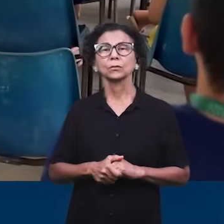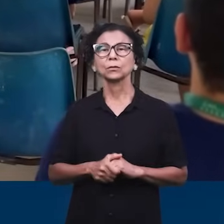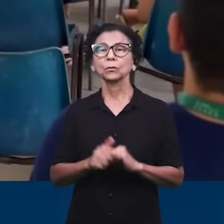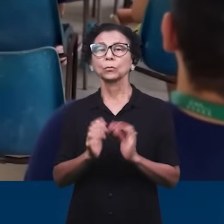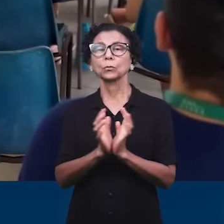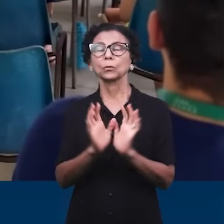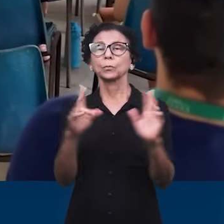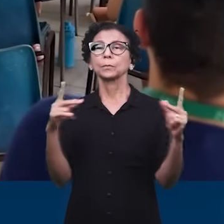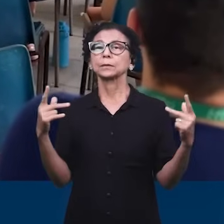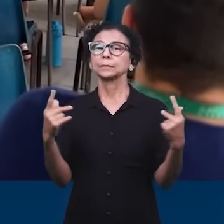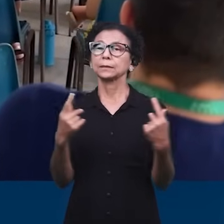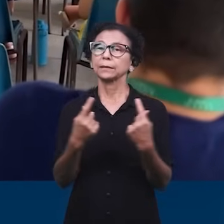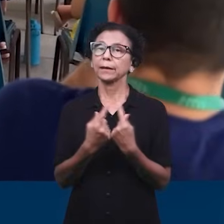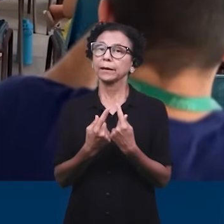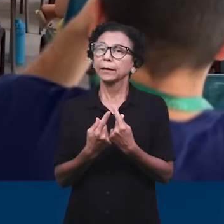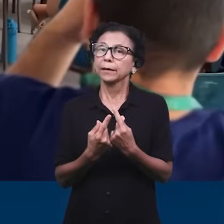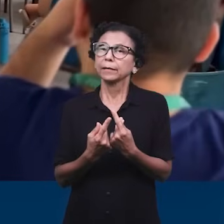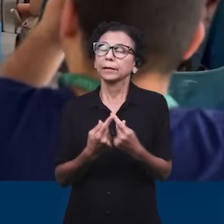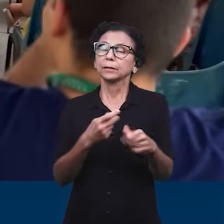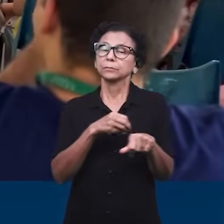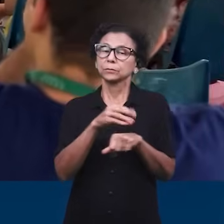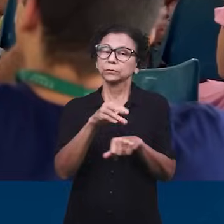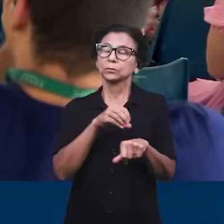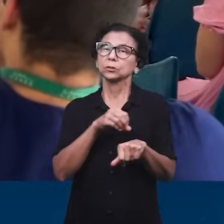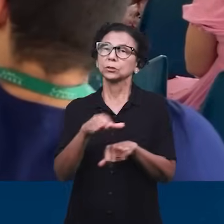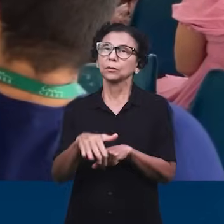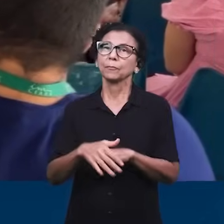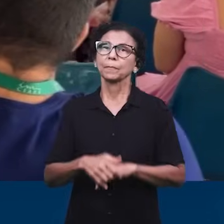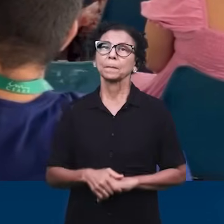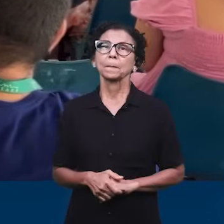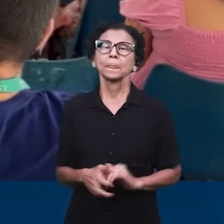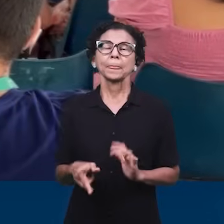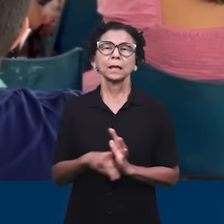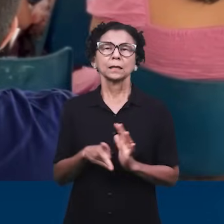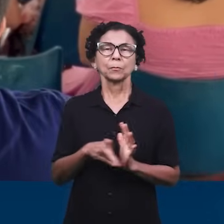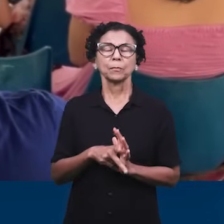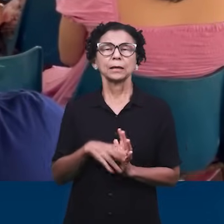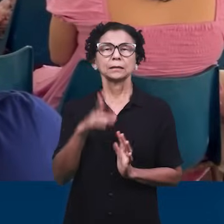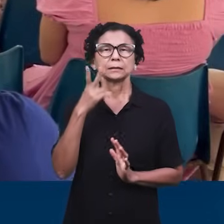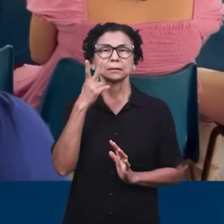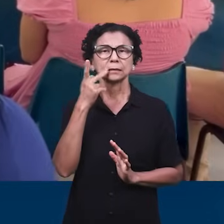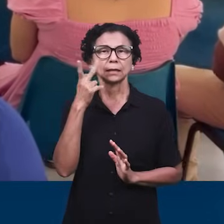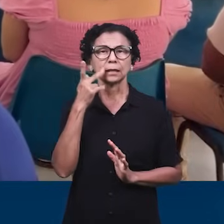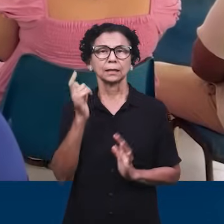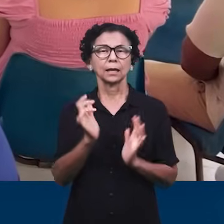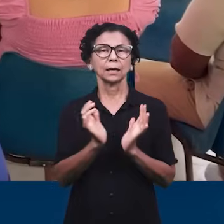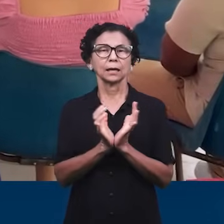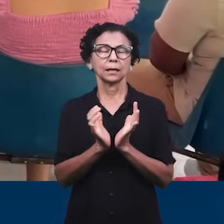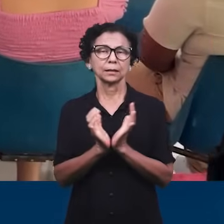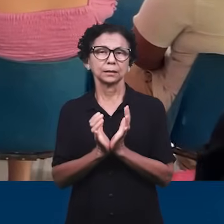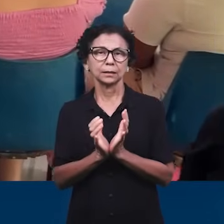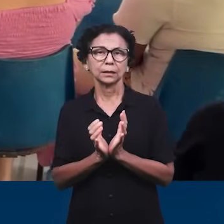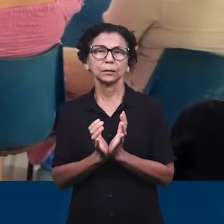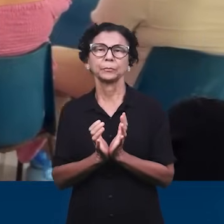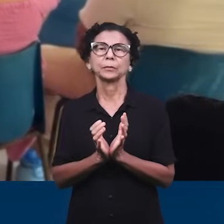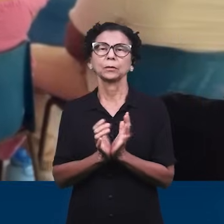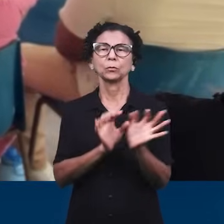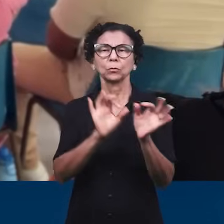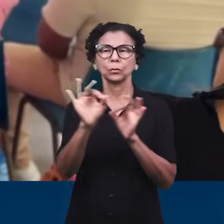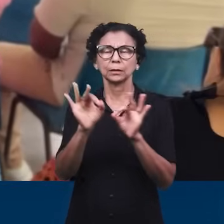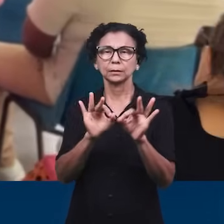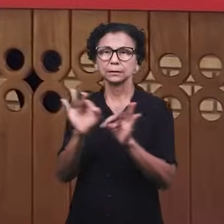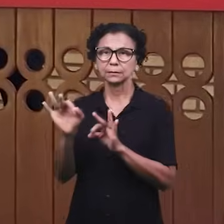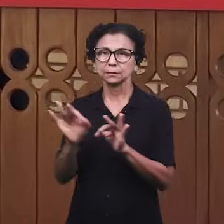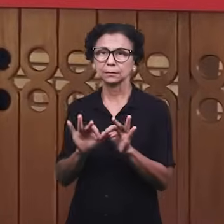para esse trabalho. Os próprios irmãos da equipe de comunicação do Ceará conduziram as aulas junto com os irmãos aqui de